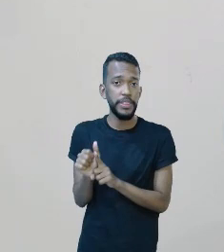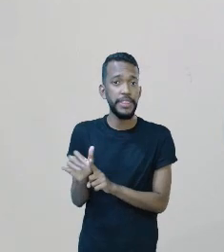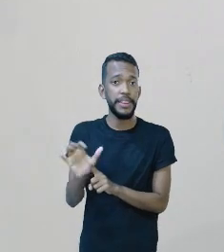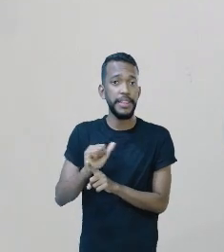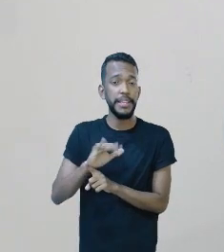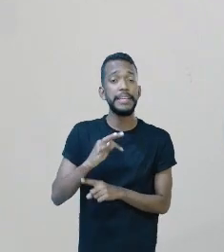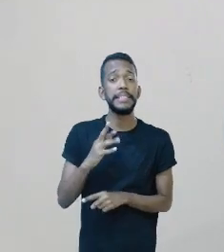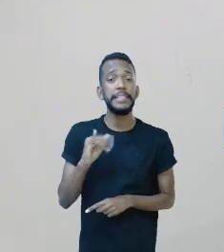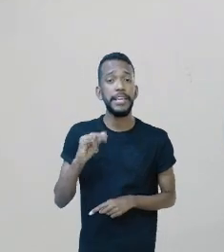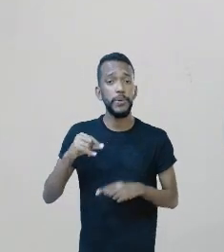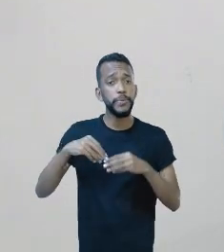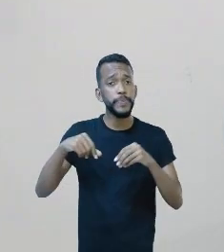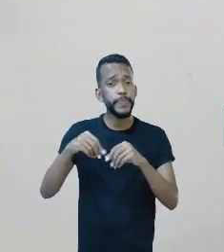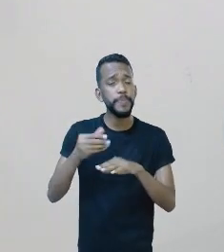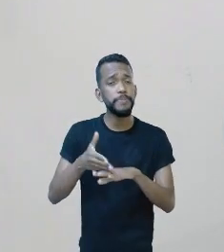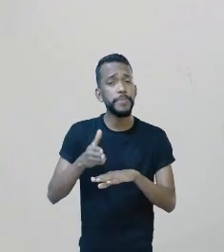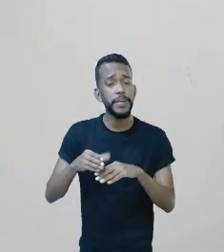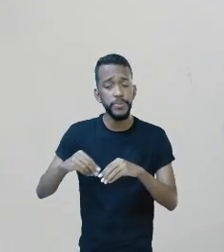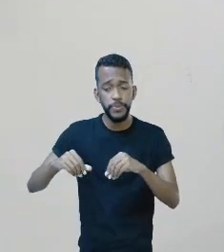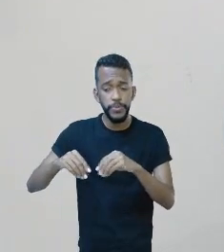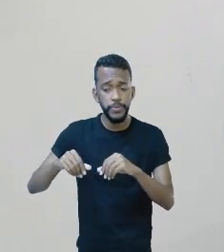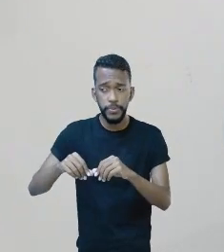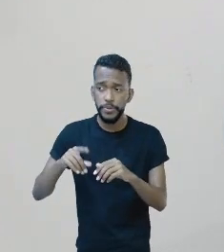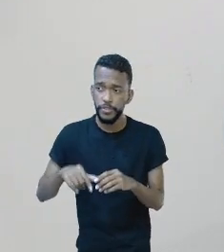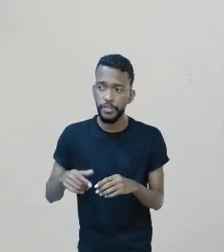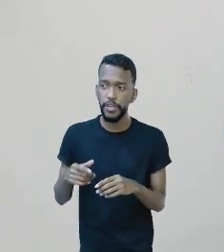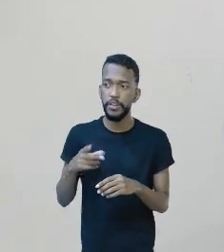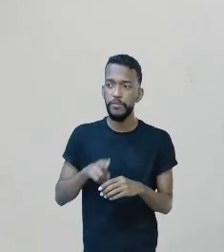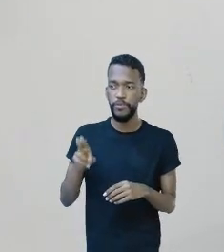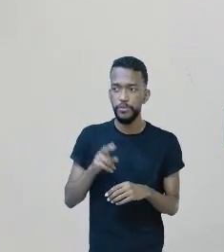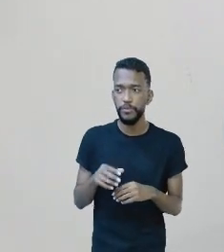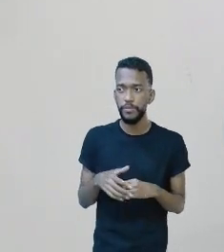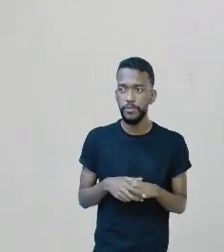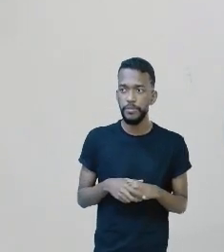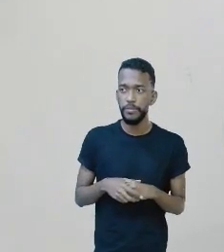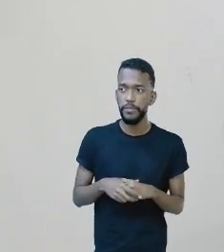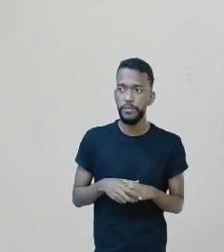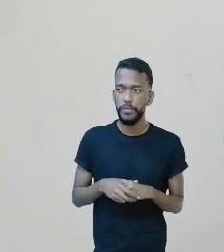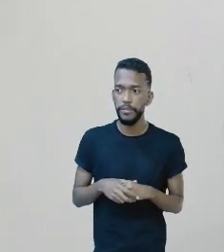dos ingredientes. Ó. Eu vou utilizar o trigo,